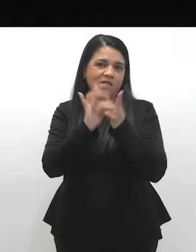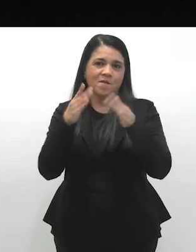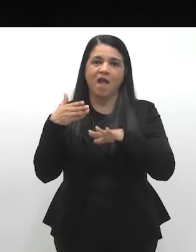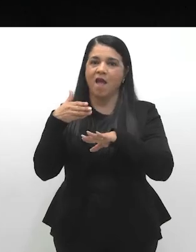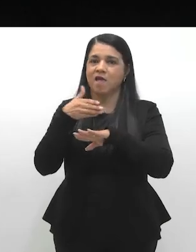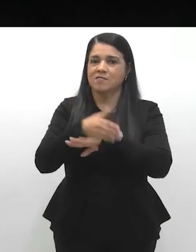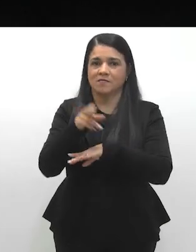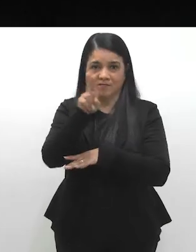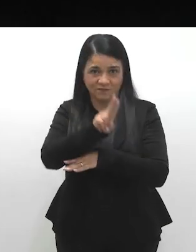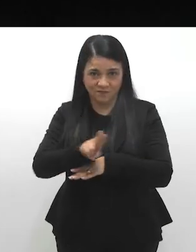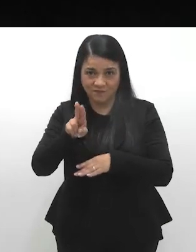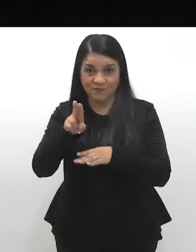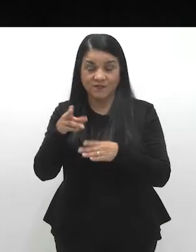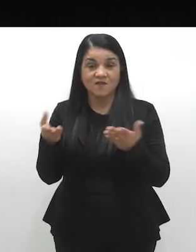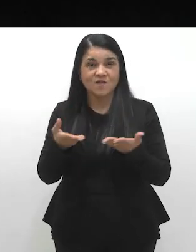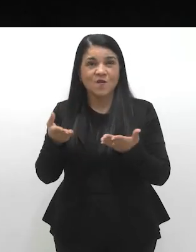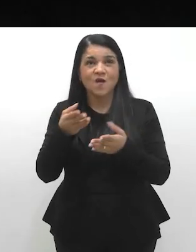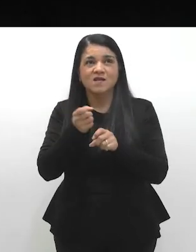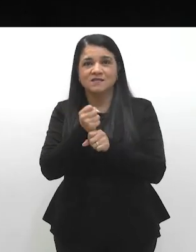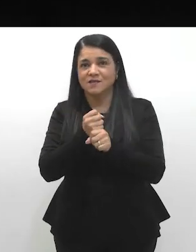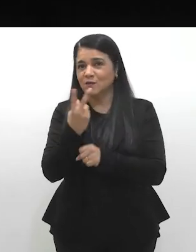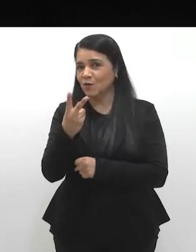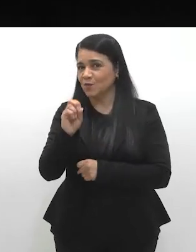população. E aí tivemos esse ano